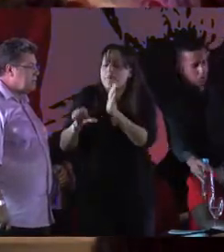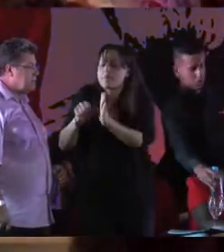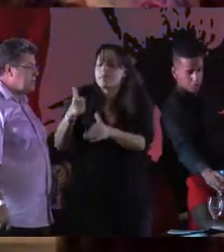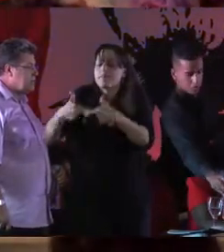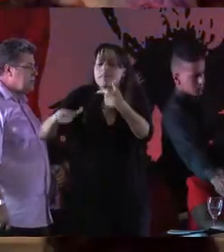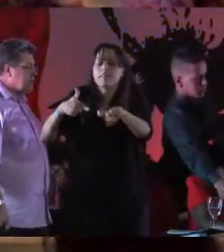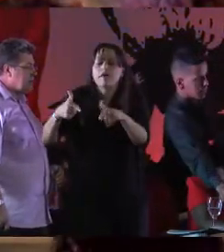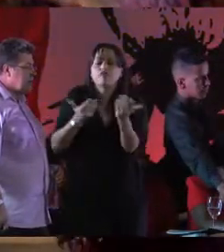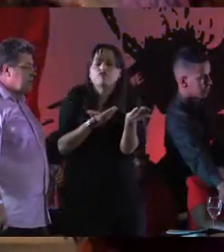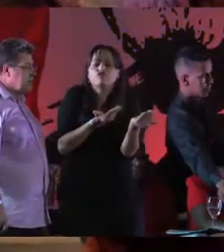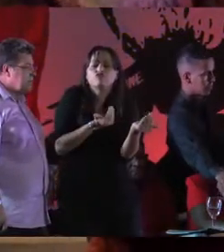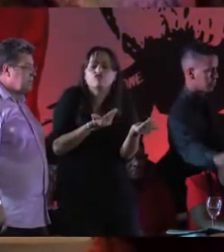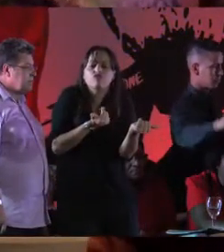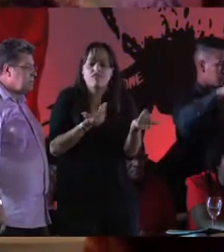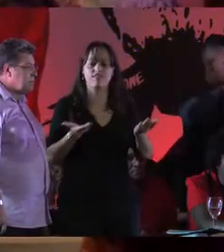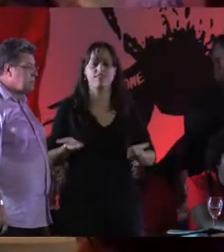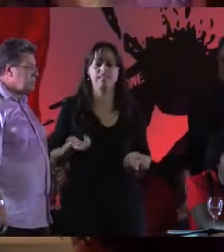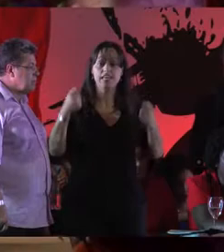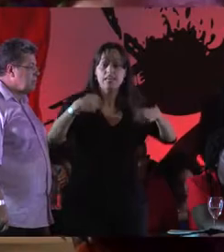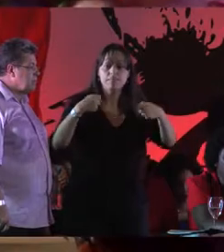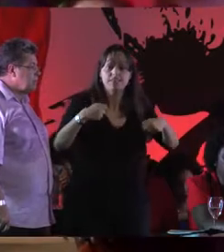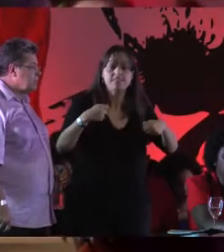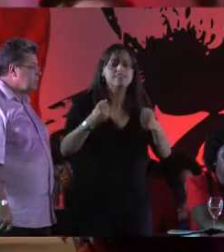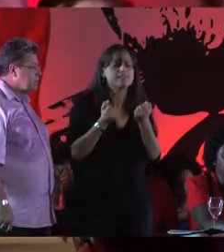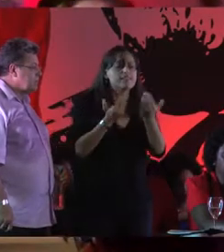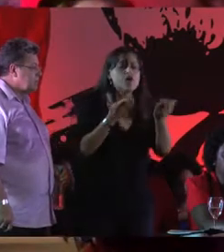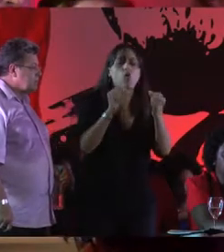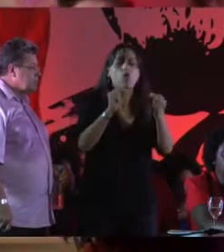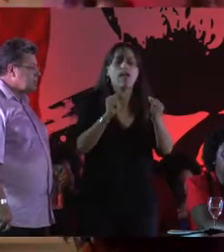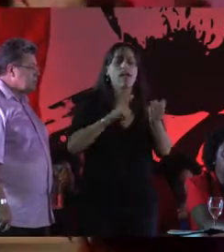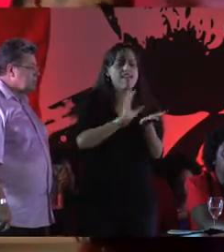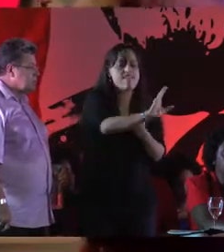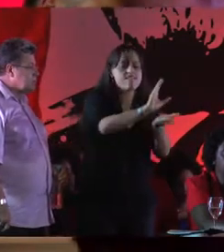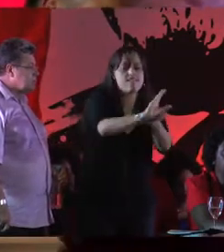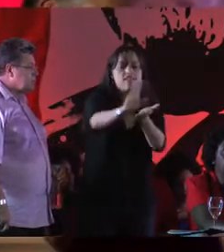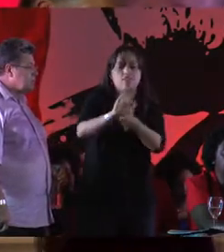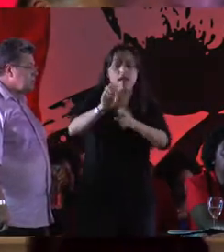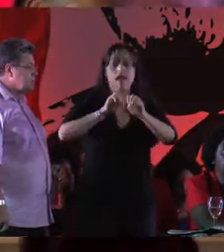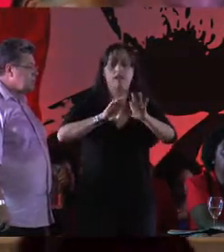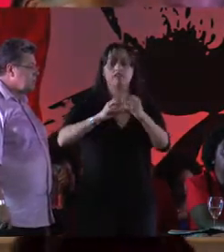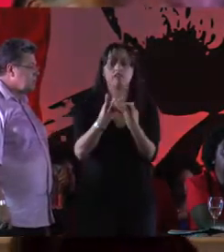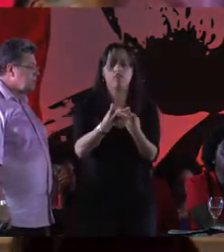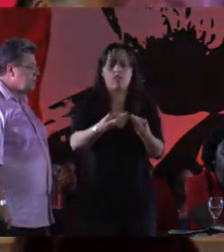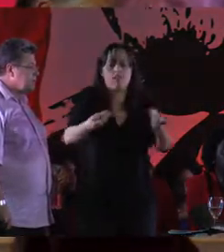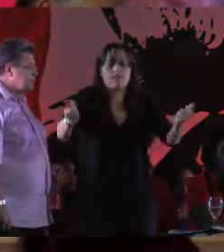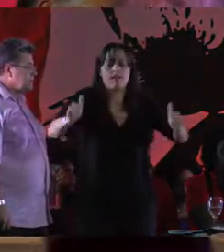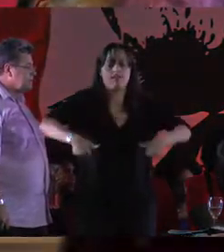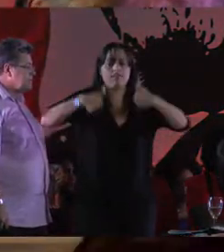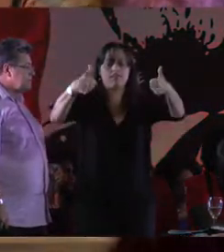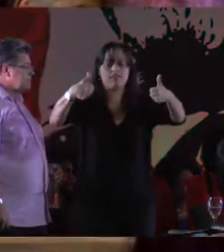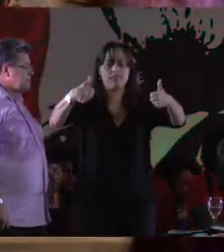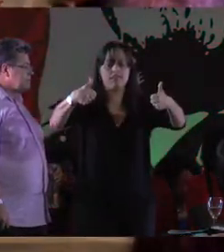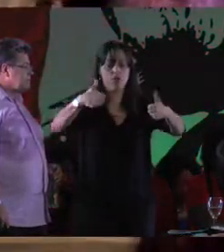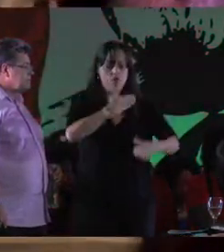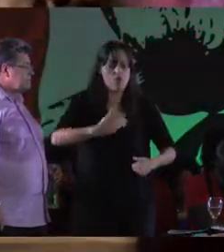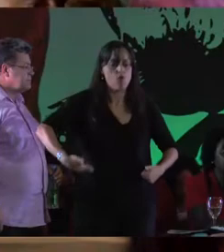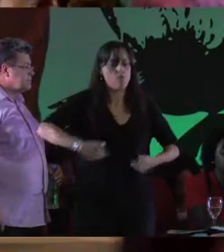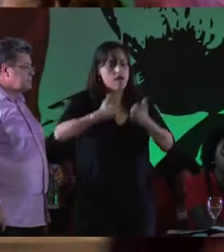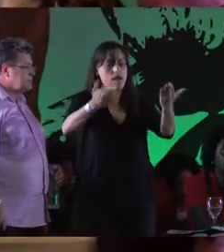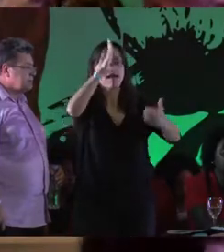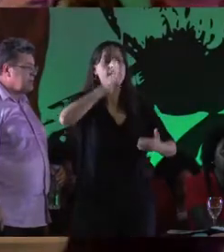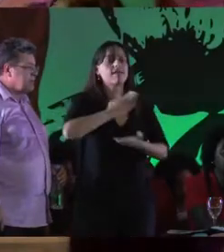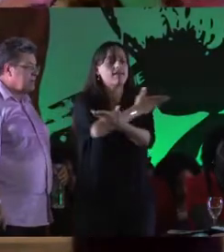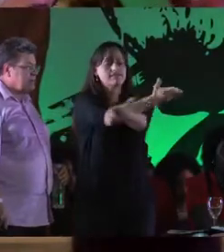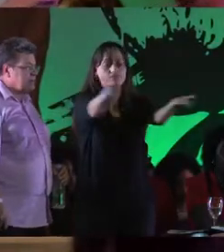precisa, professora Bebel, é investimento em educação de qualidade pública para todas e para